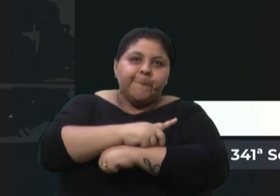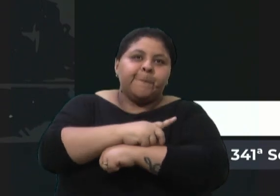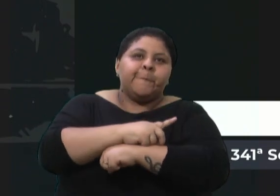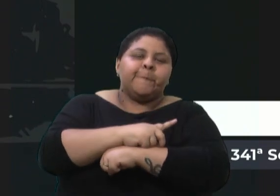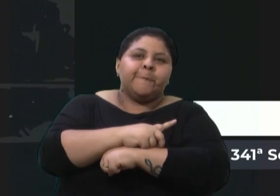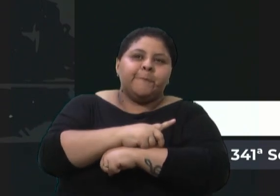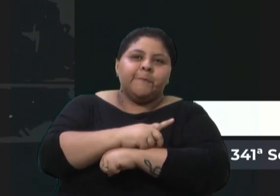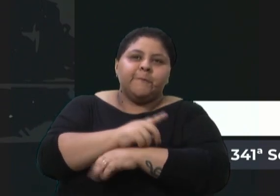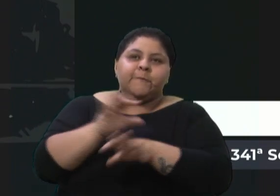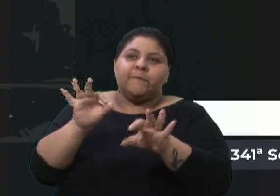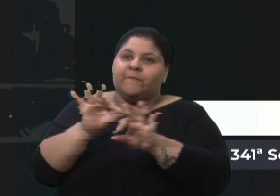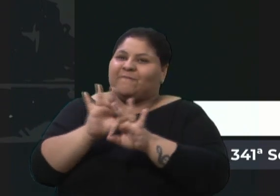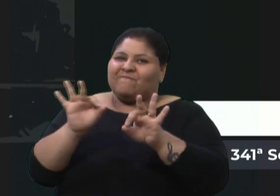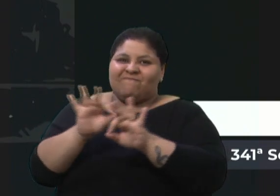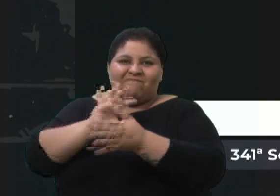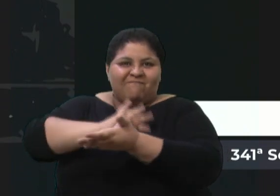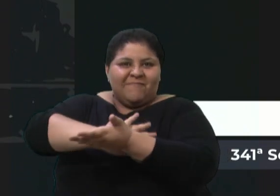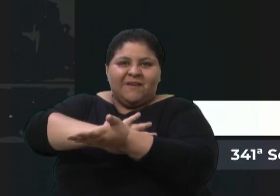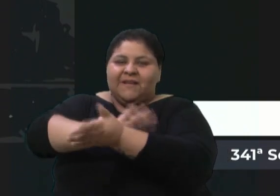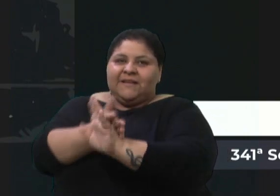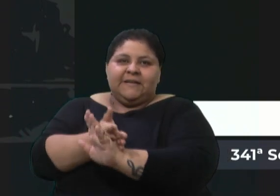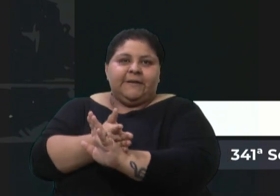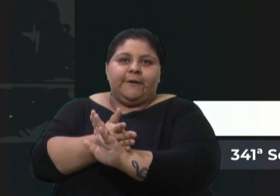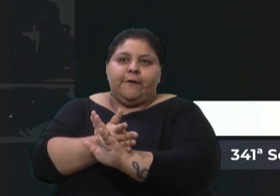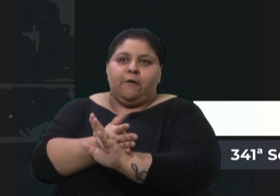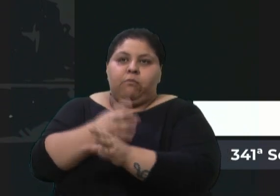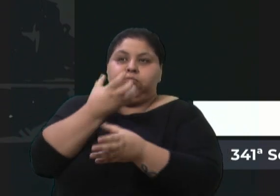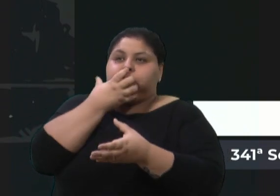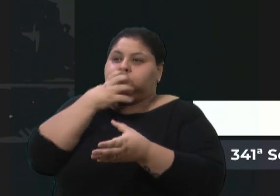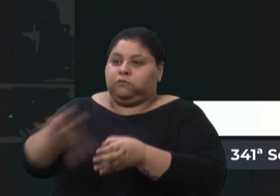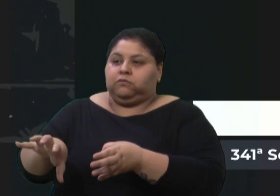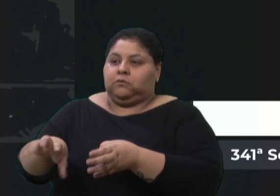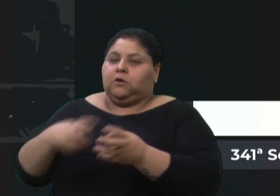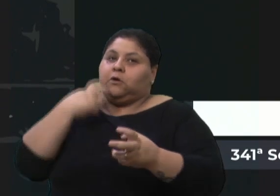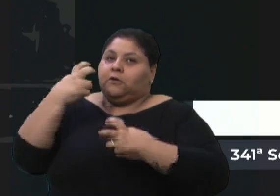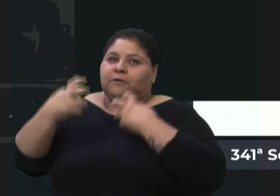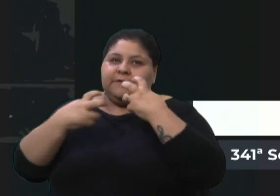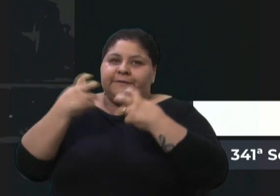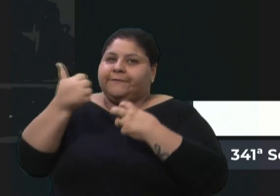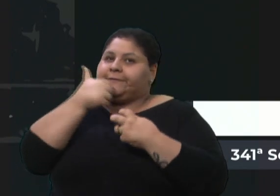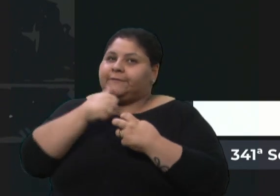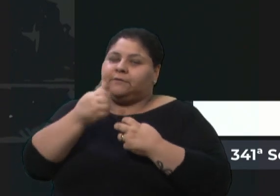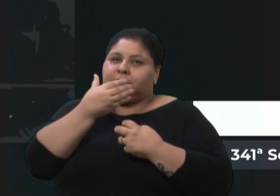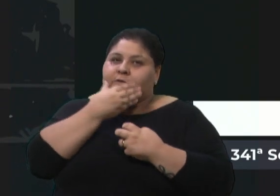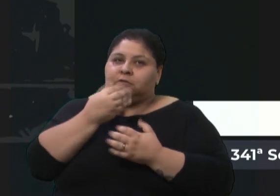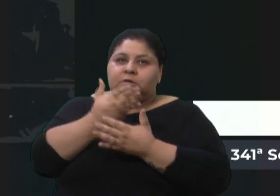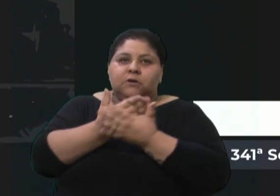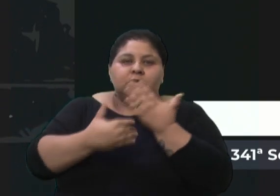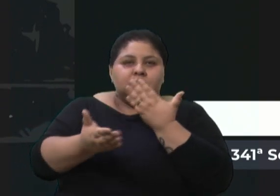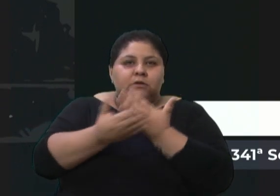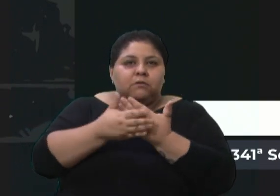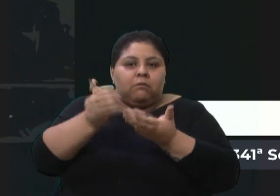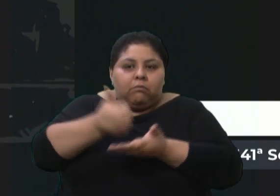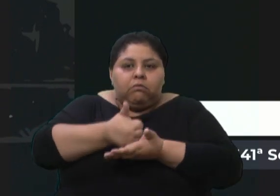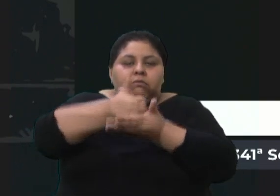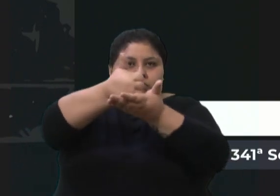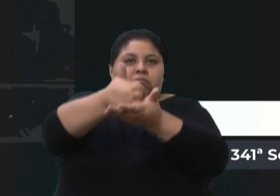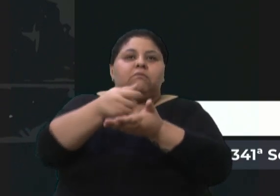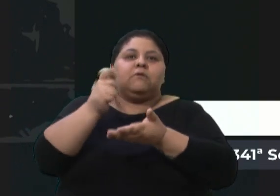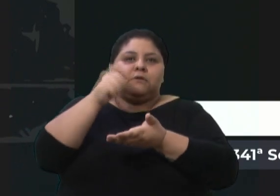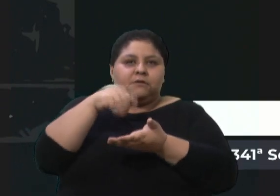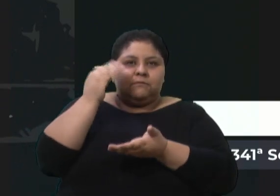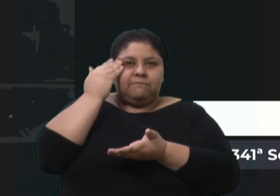de preconceito quanto à narração feminina, masculina, tudo uma questão de patrocínio e questão de mercado que a gente precisa entender um